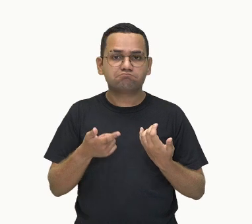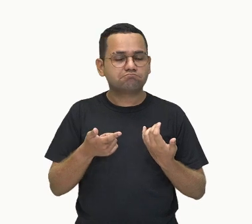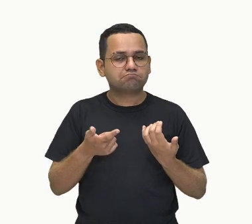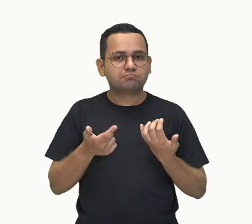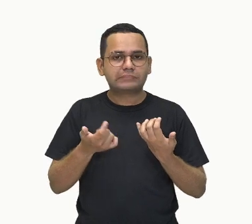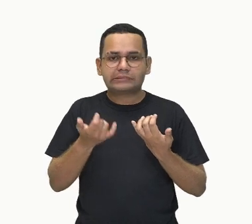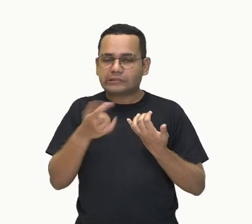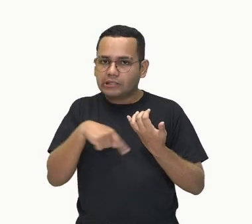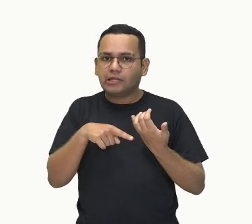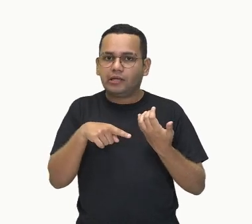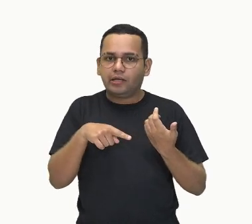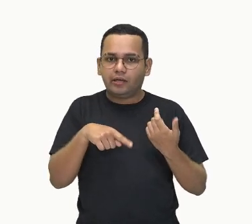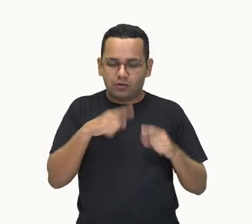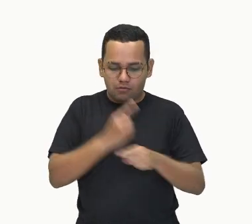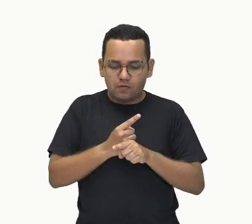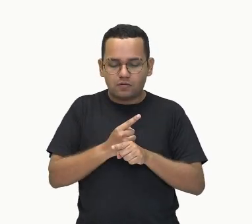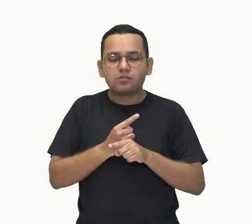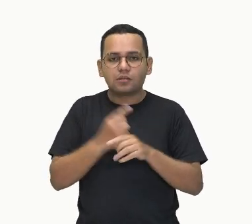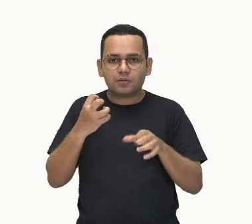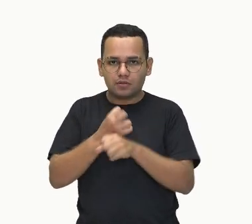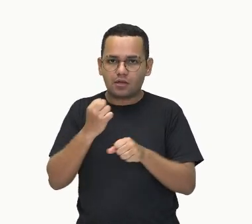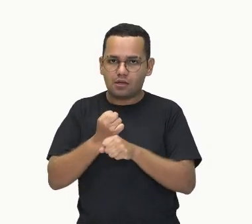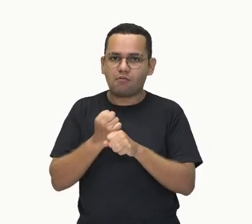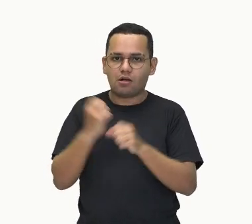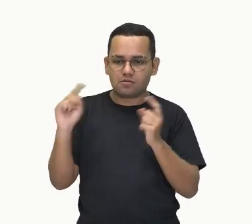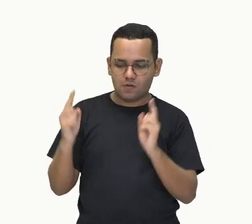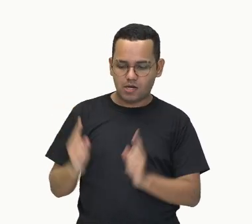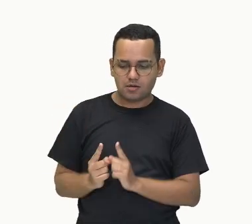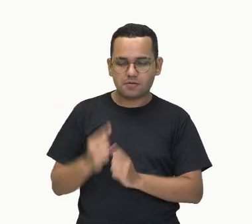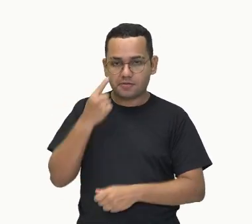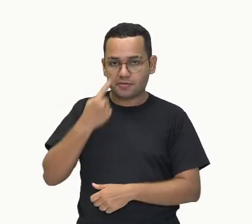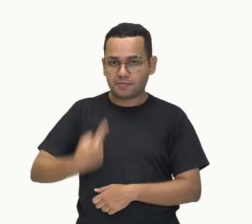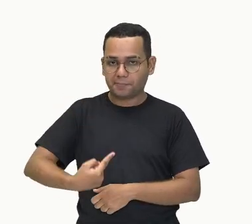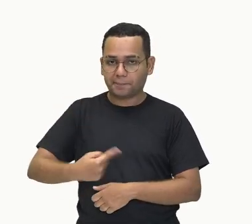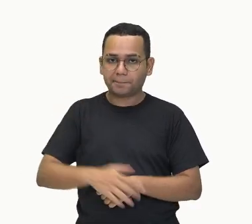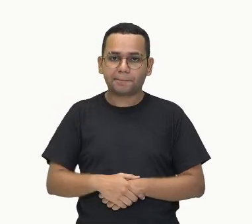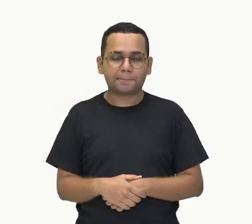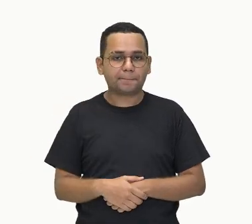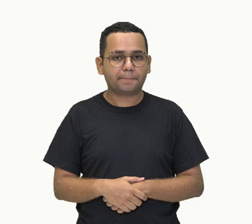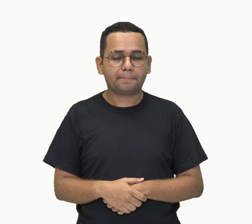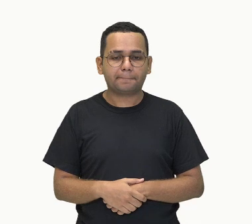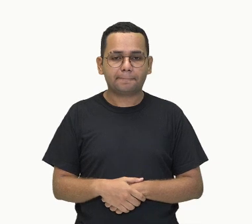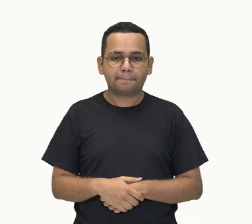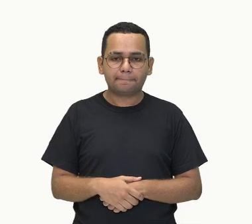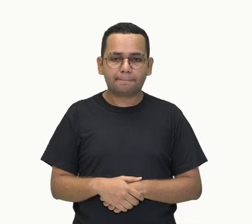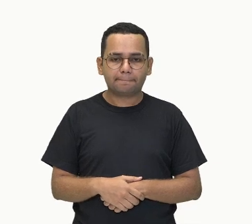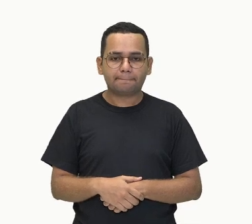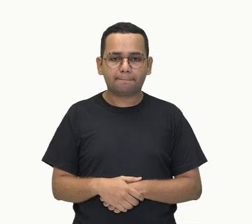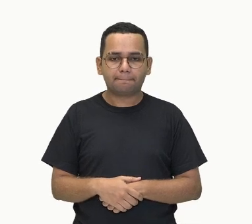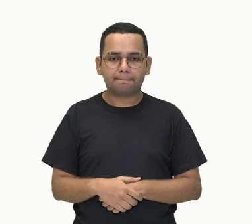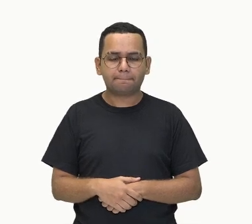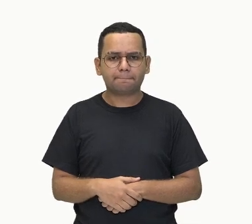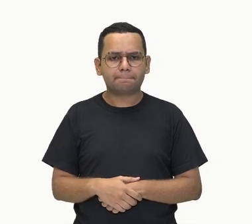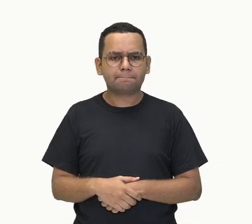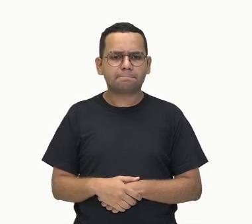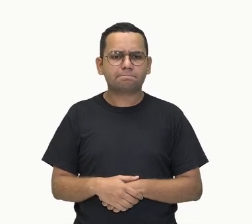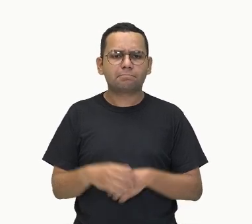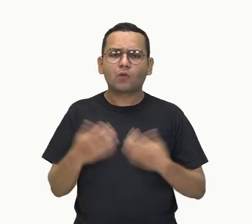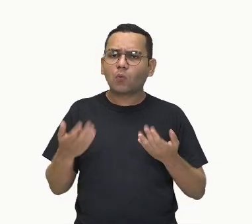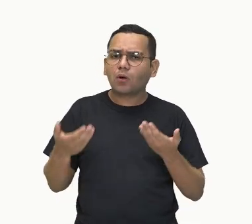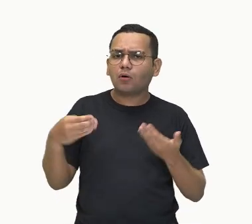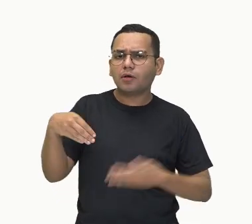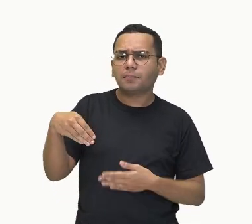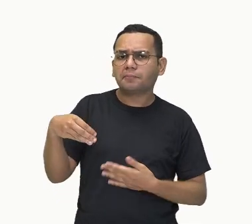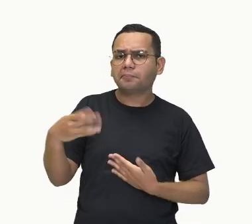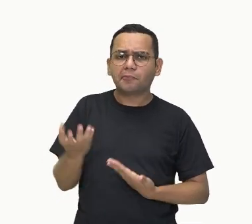aqui a equação reduzida, ó. Essa aqui é a equação reduzida. E aí eu te pergunto, quem vai ser o valor